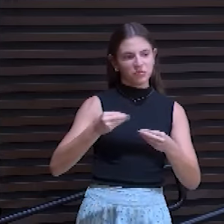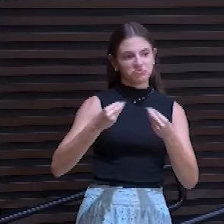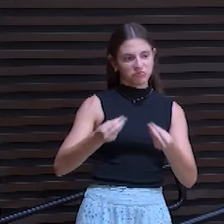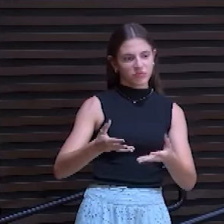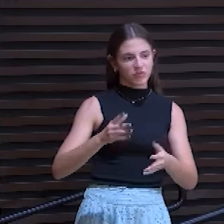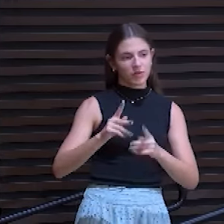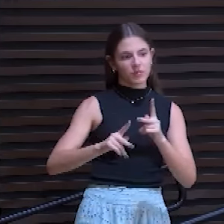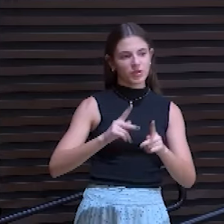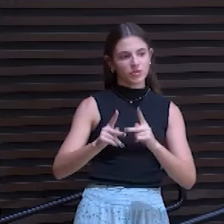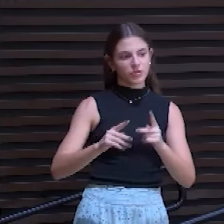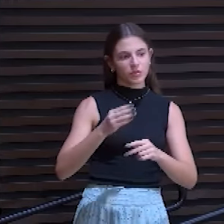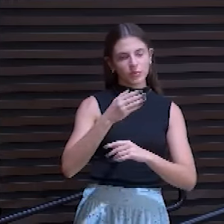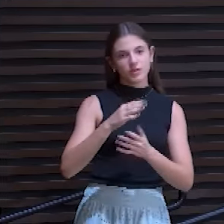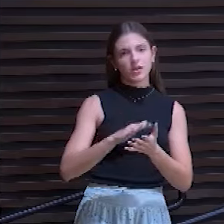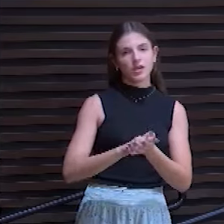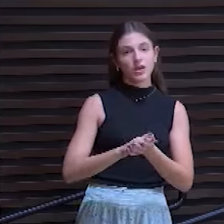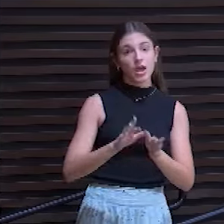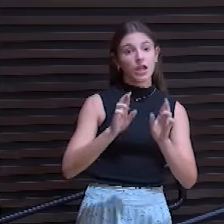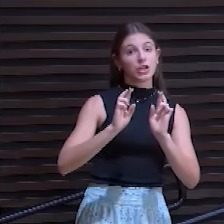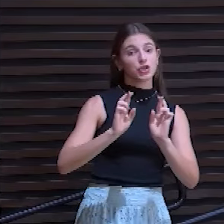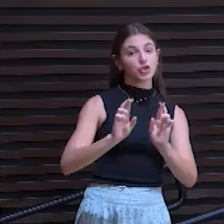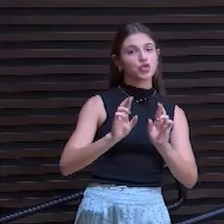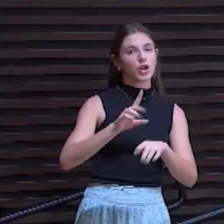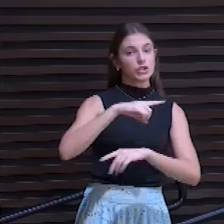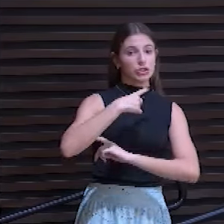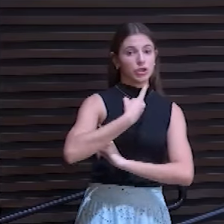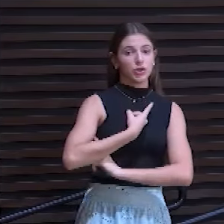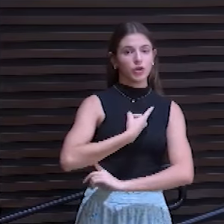reconciliação. De sorte que somos